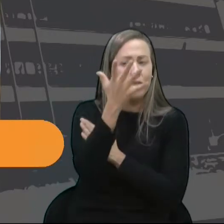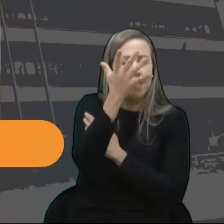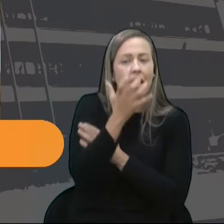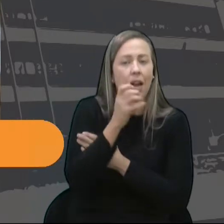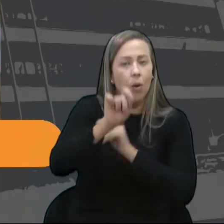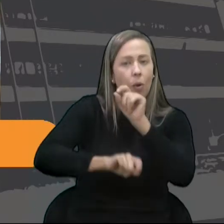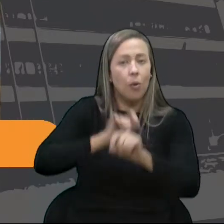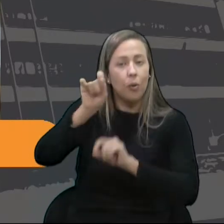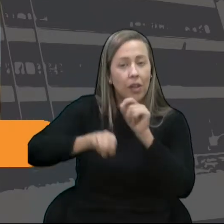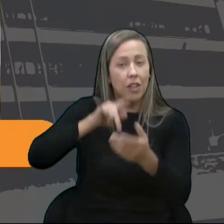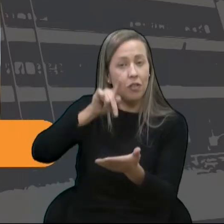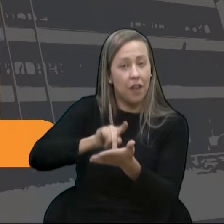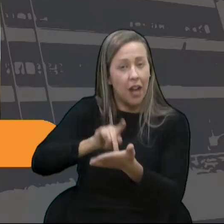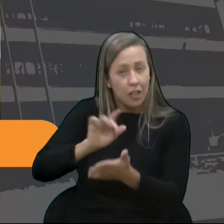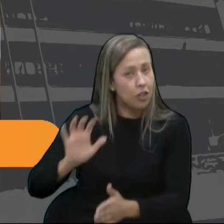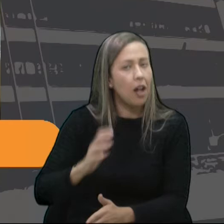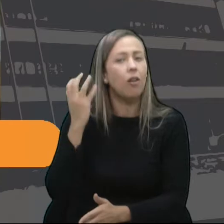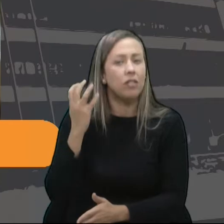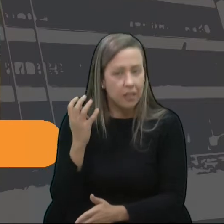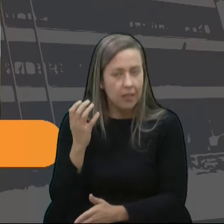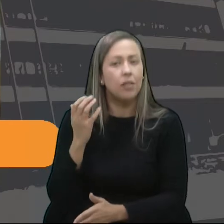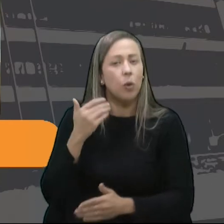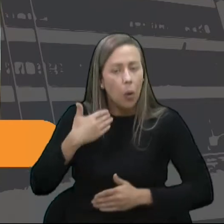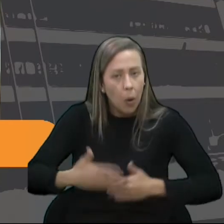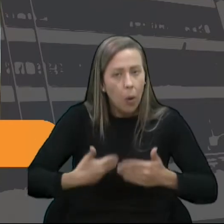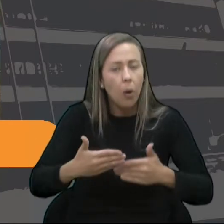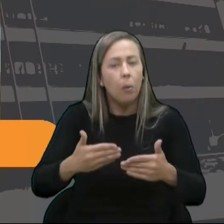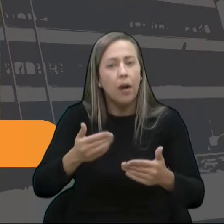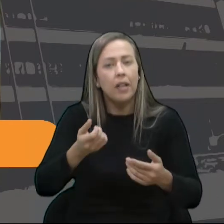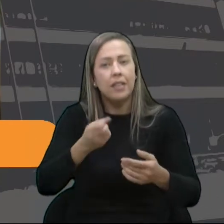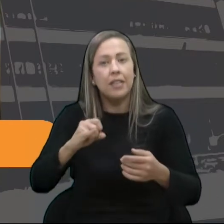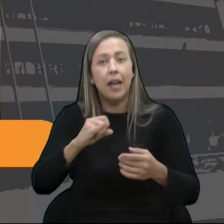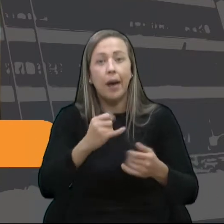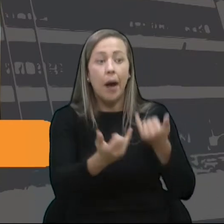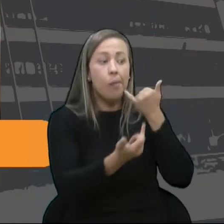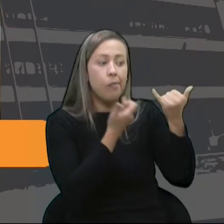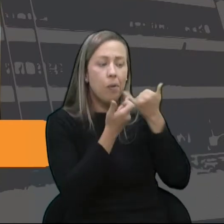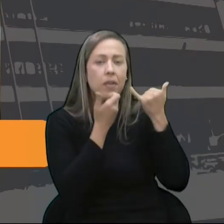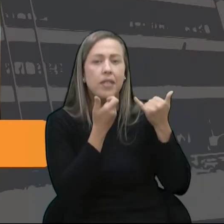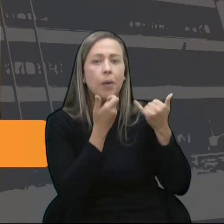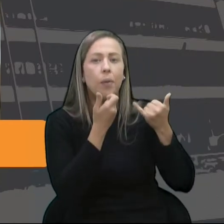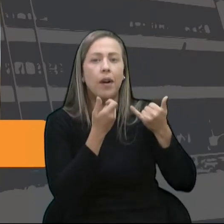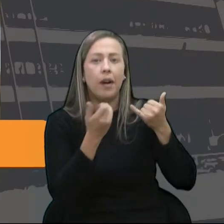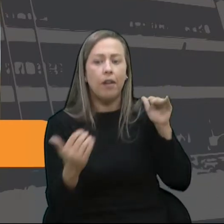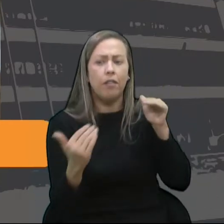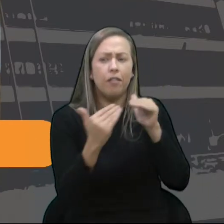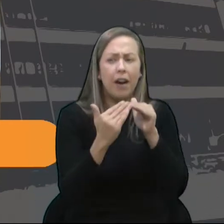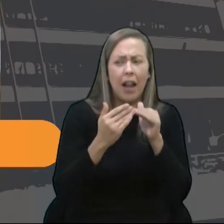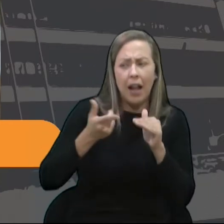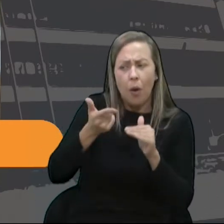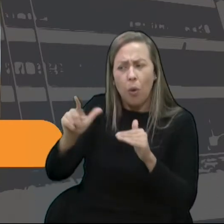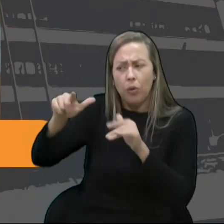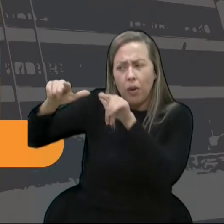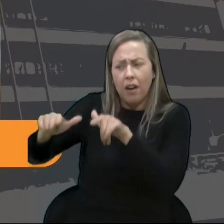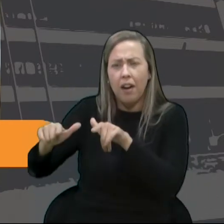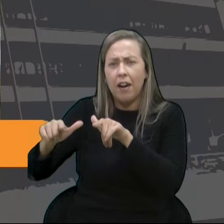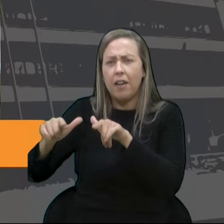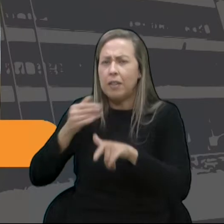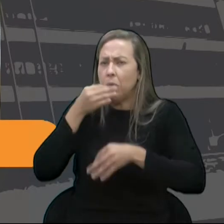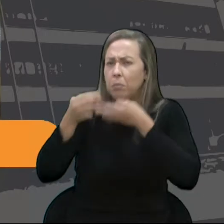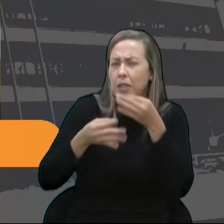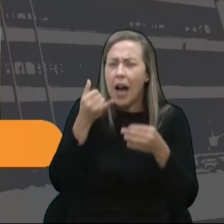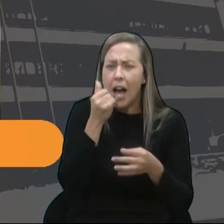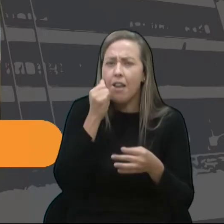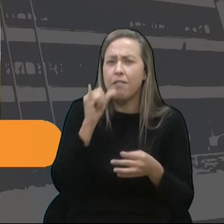seriedade, dentro dessa lógica de que as fontes aqui falam, o jornalista não fala nada. para não opinar, para não